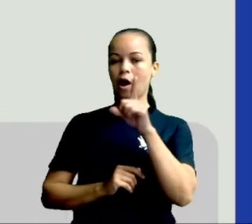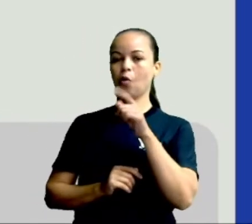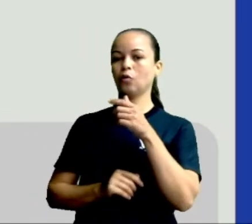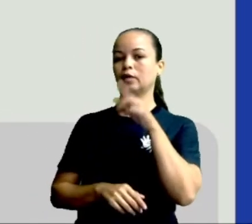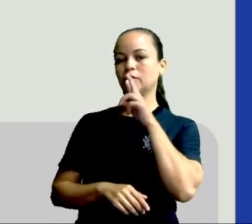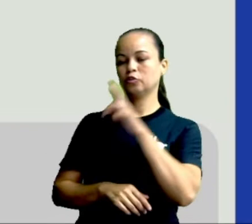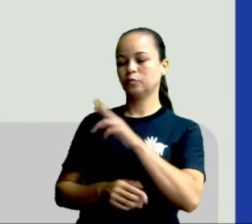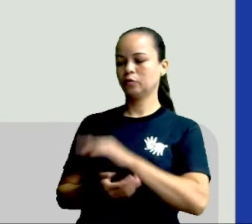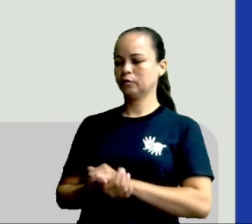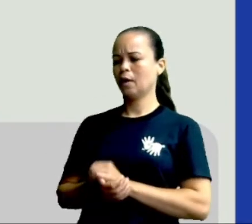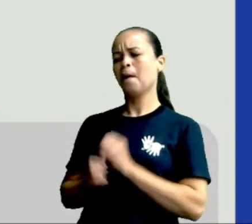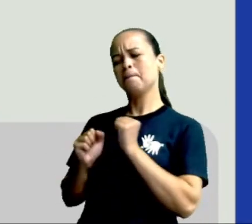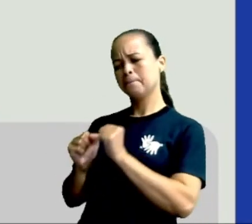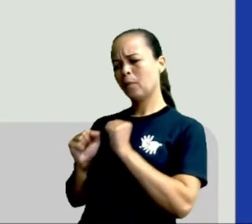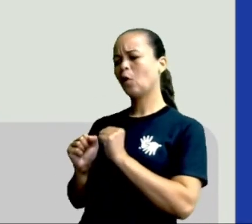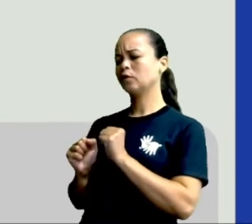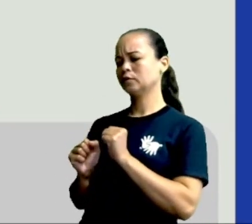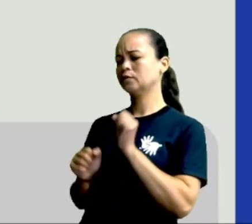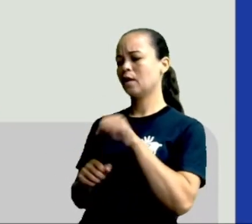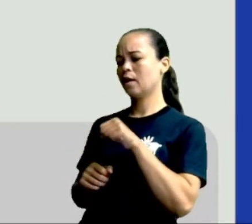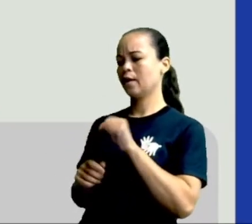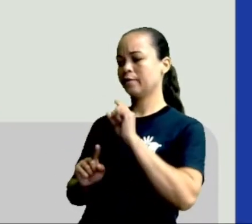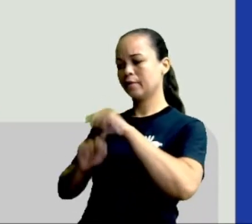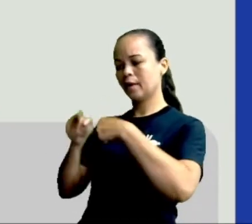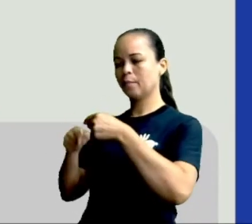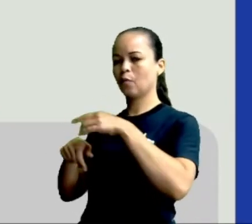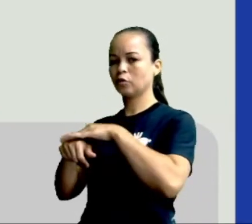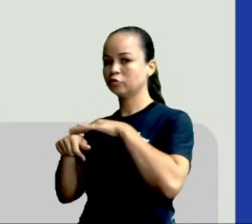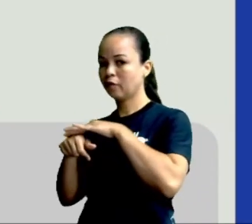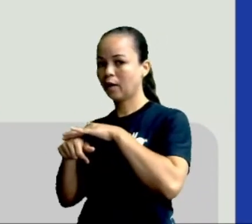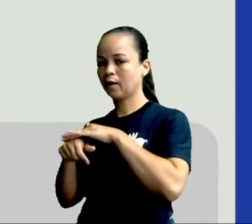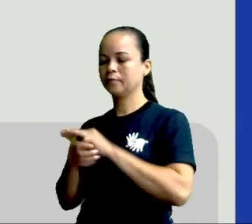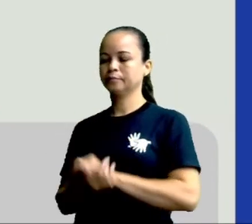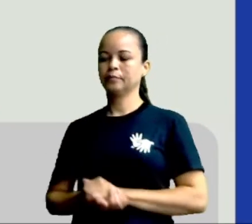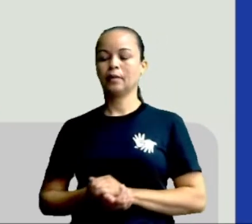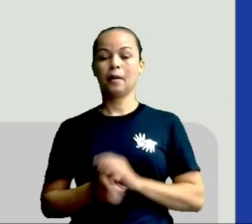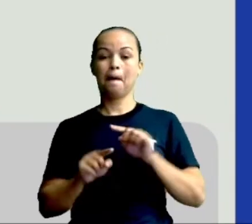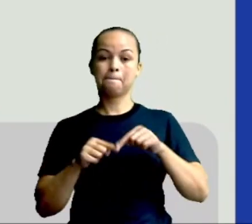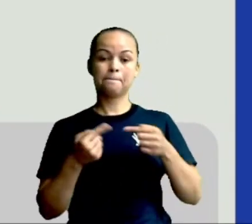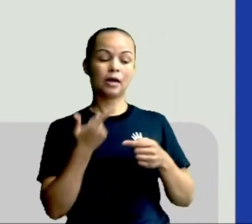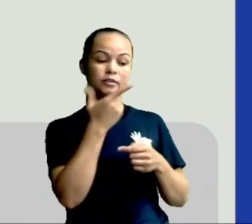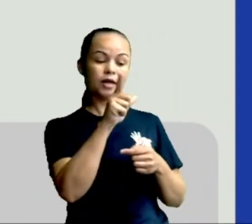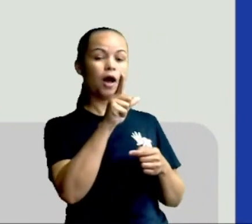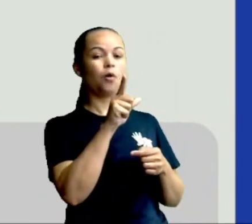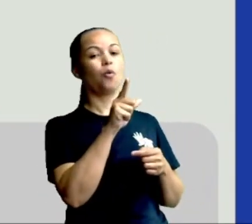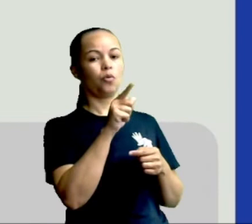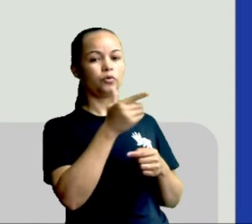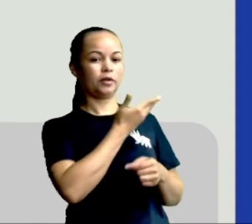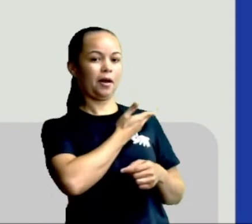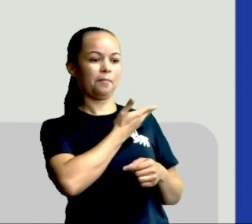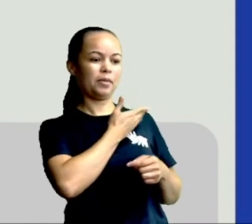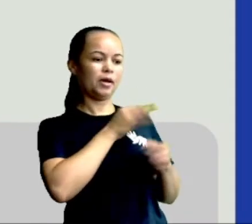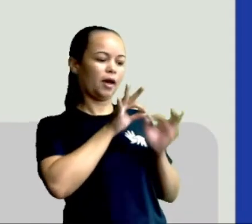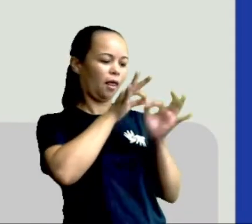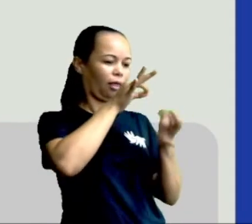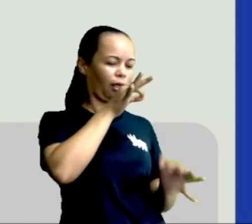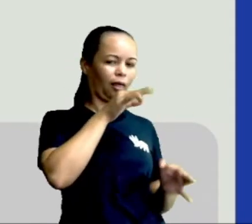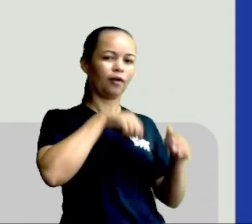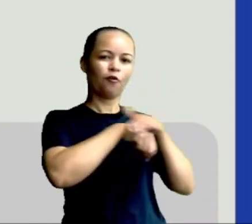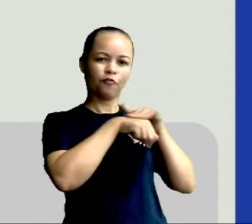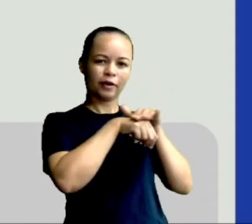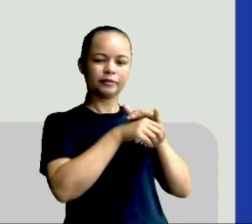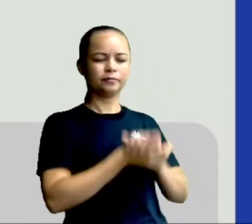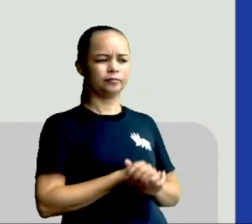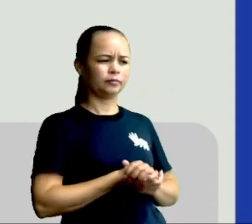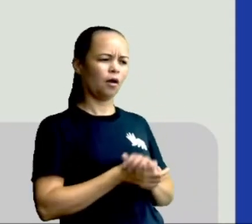responde: pode ser, depois a gente se fala. Mas a amiga ela não se conforma, ela quer tentar prolongar a conversa.